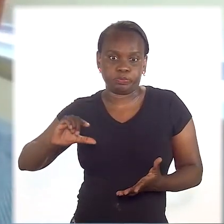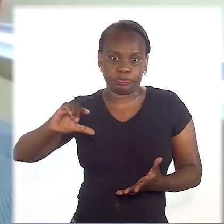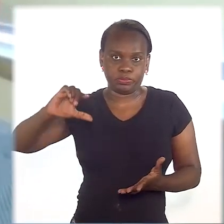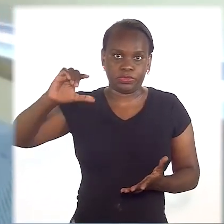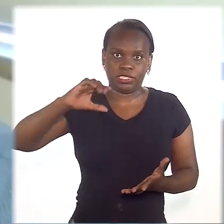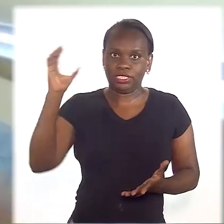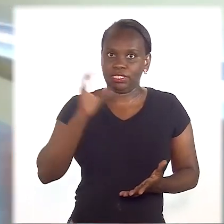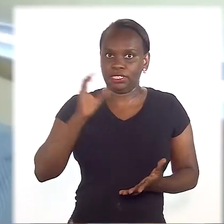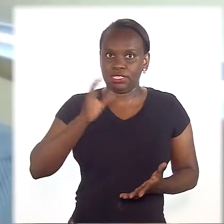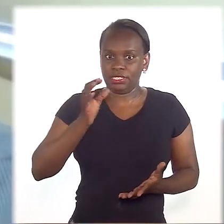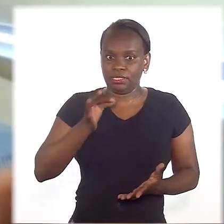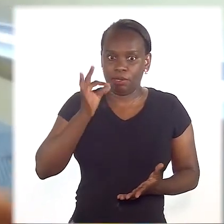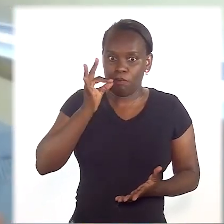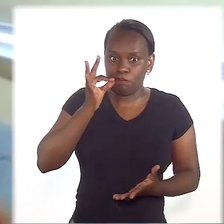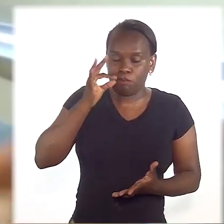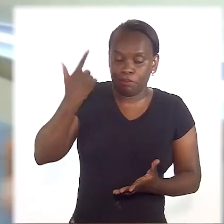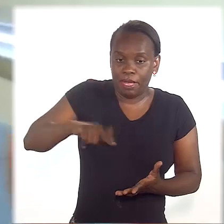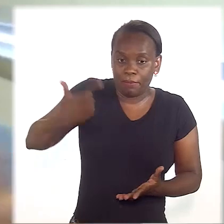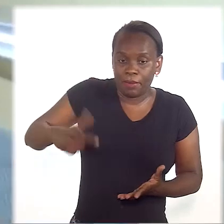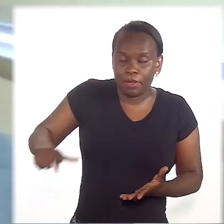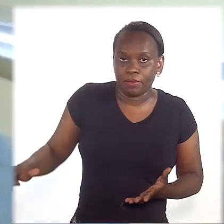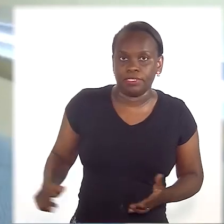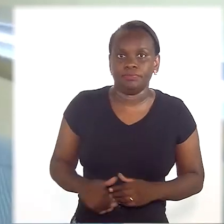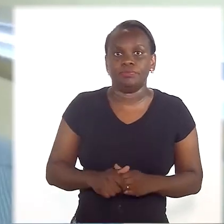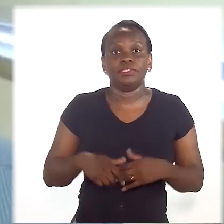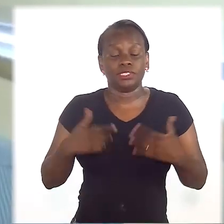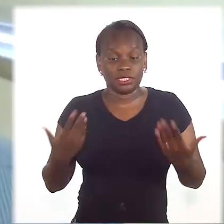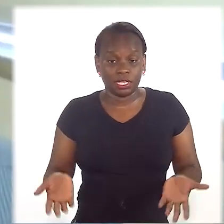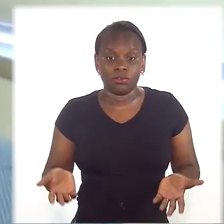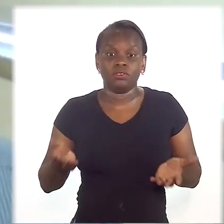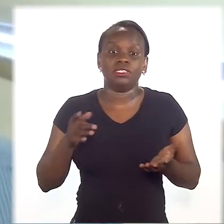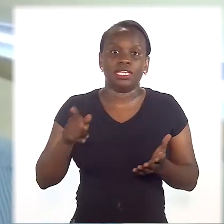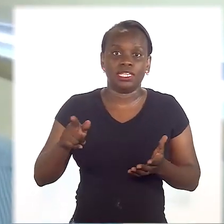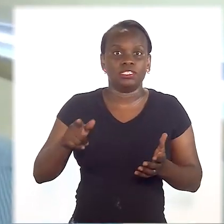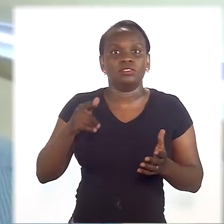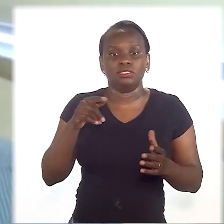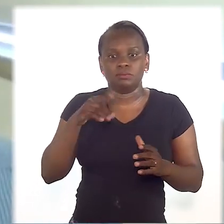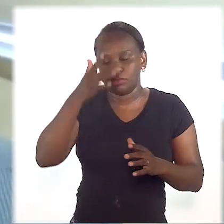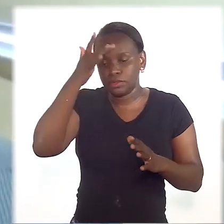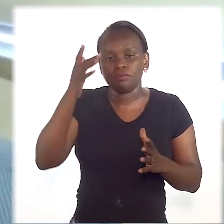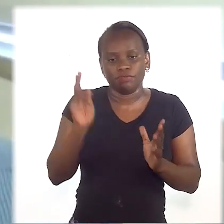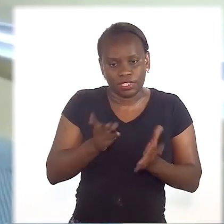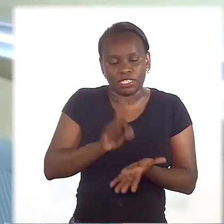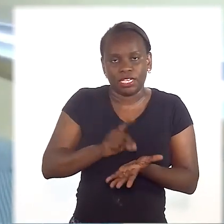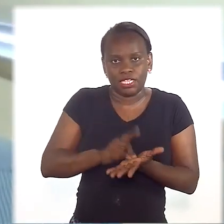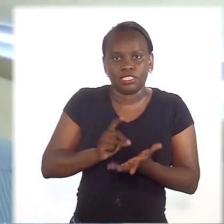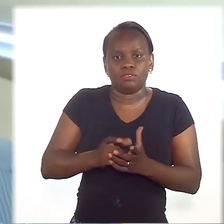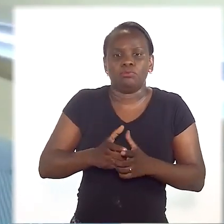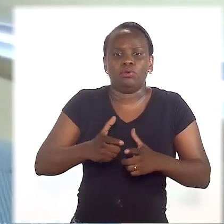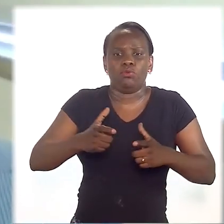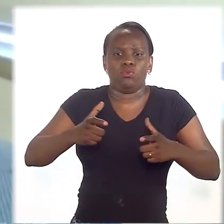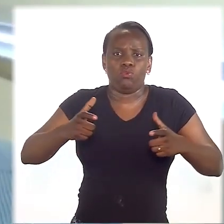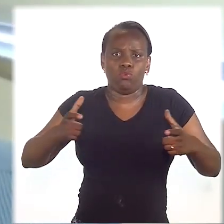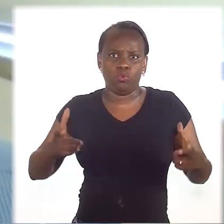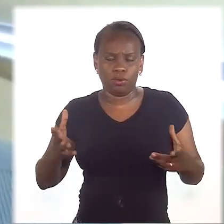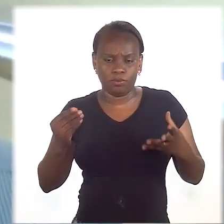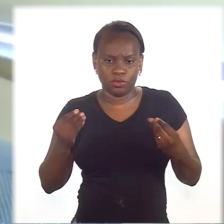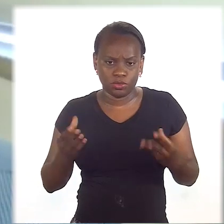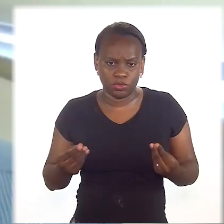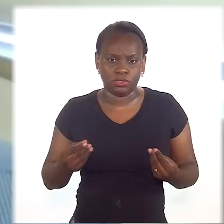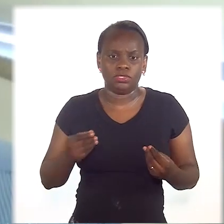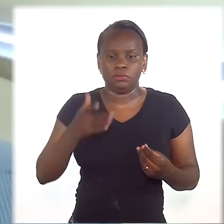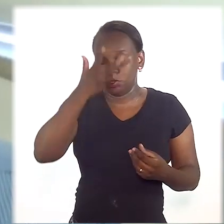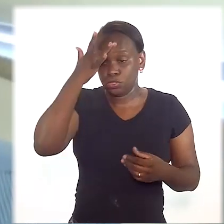pudessem acelerar o consumo dessa substância. E isso gerou mesmo um aumento muito